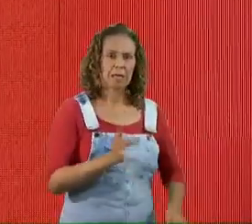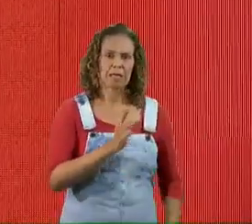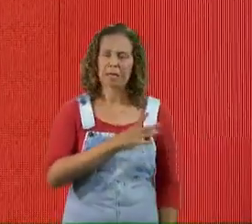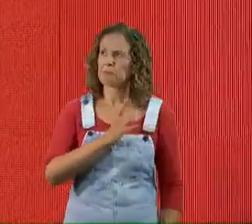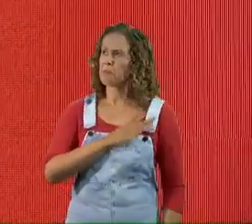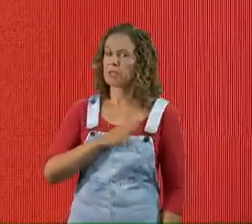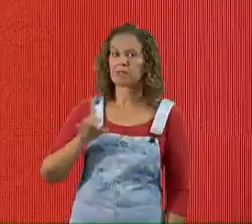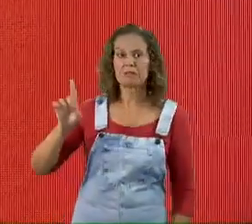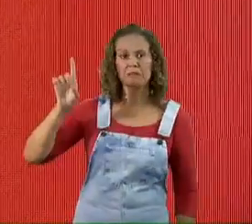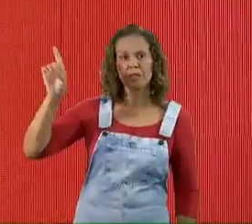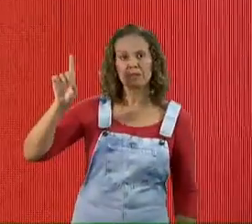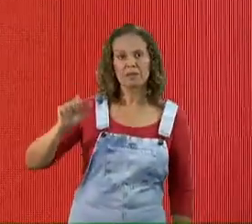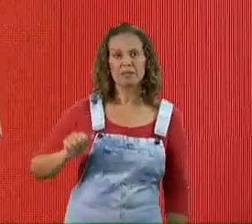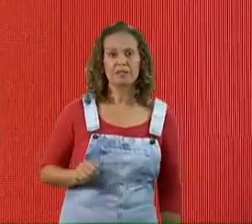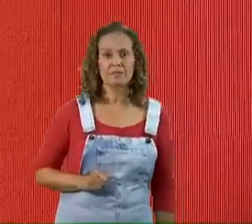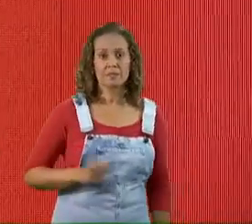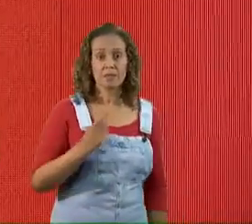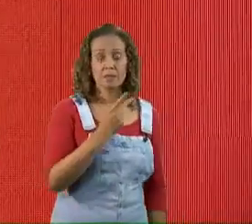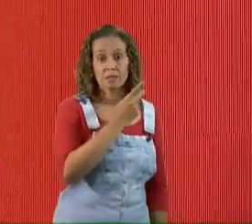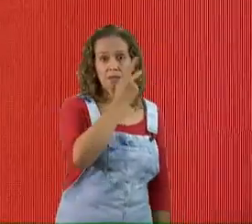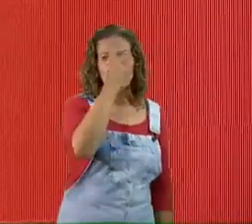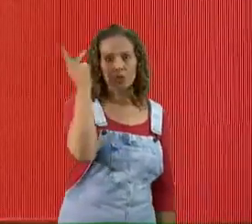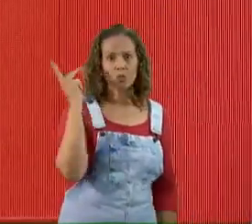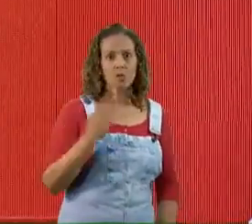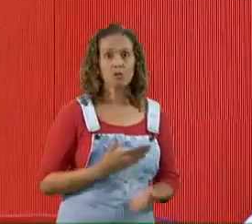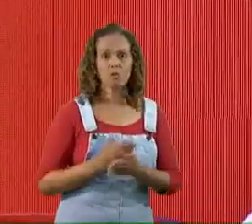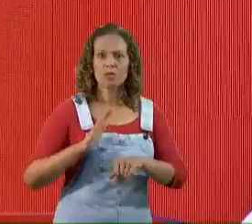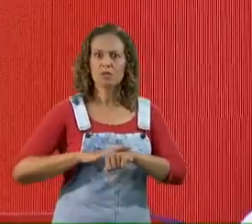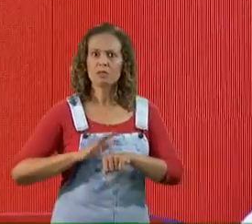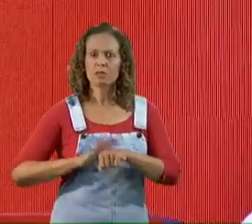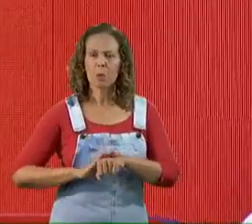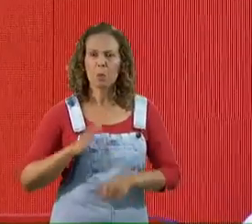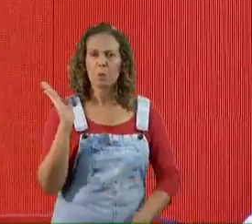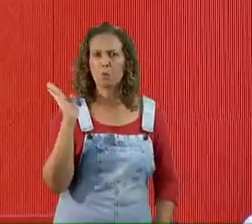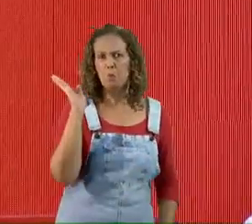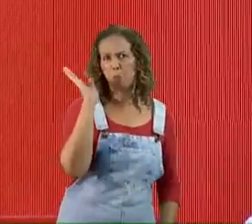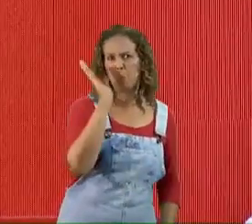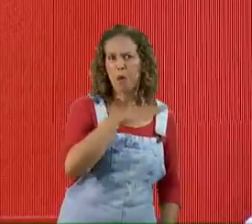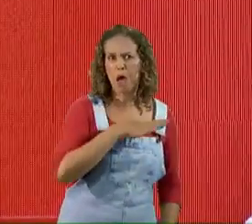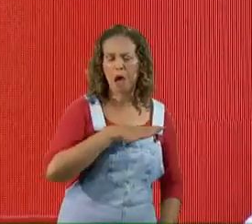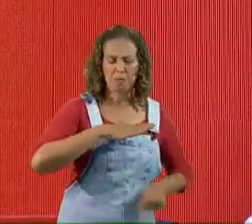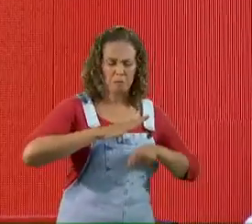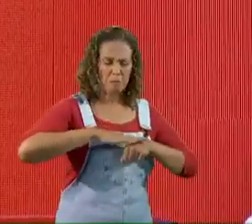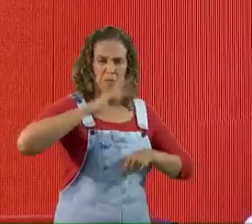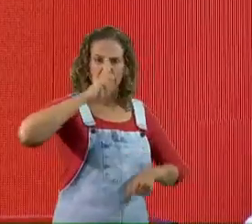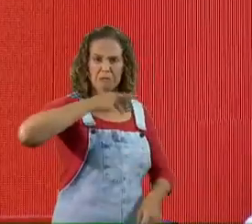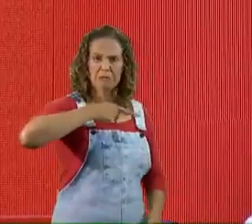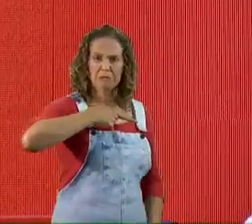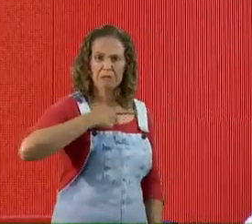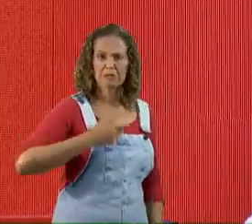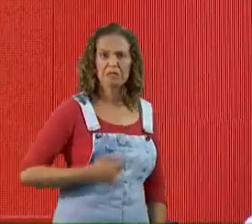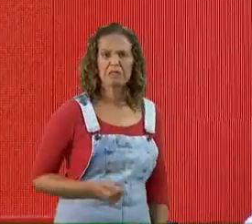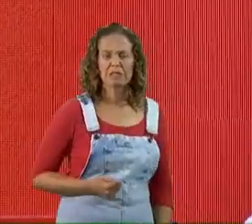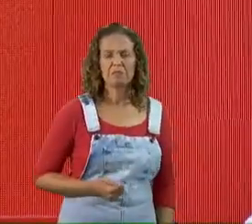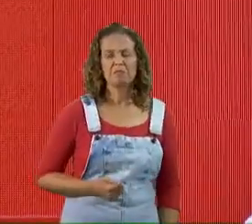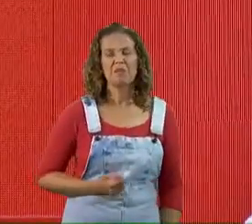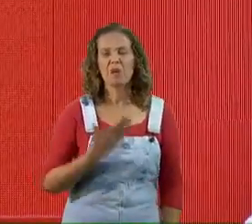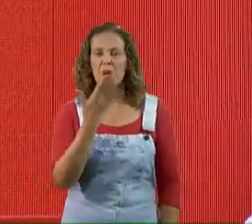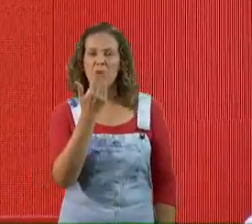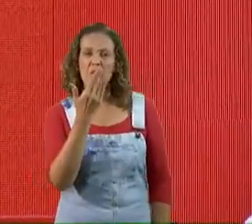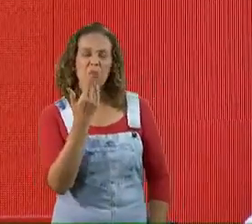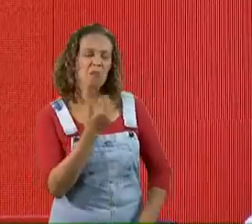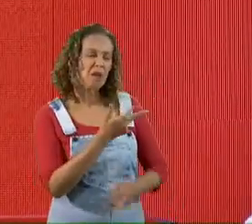homem passou a fazer o que era mal para ele mesmo. O ser humano começou a comer o que não